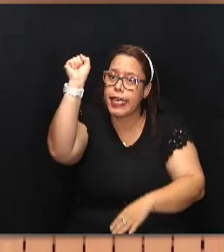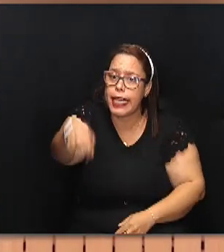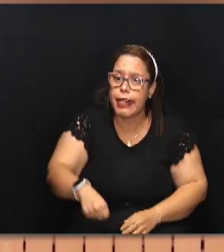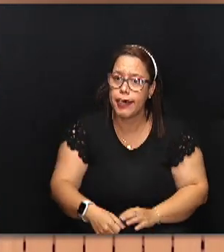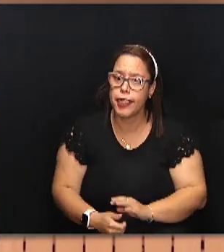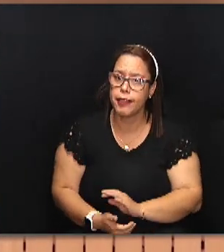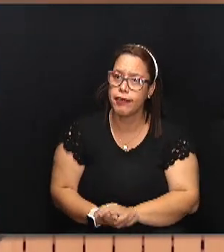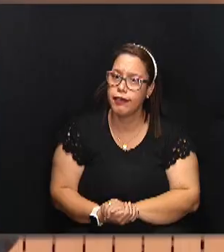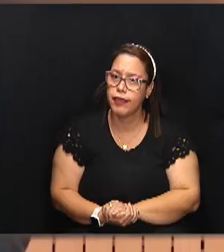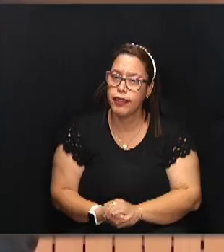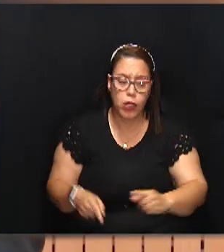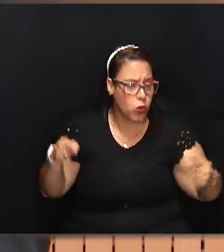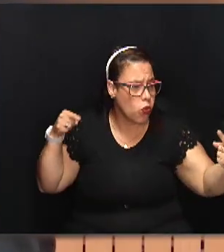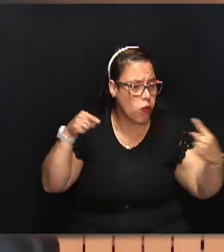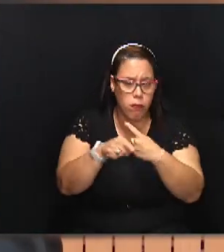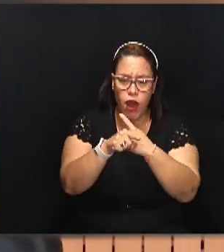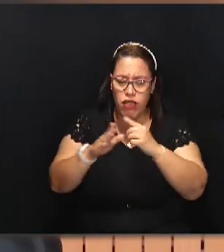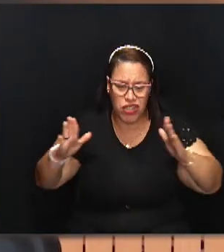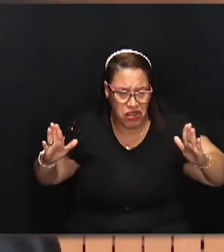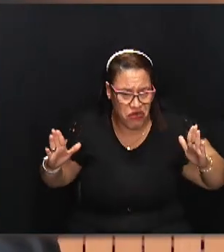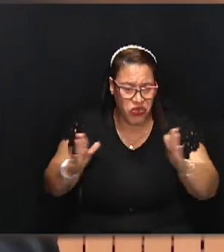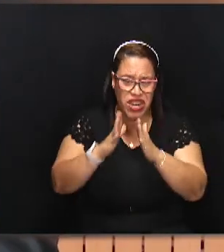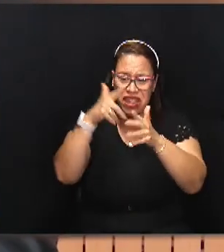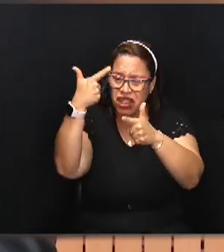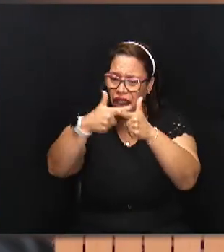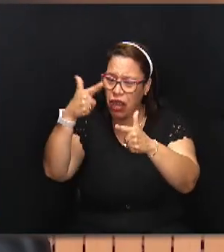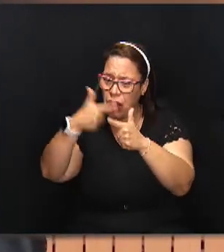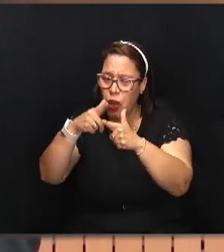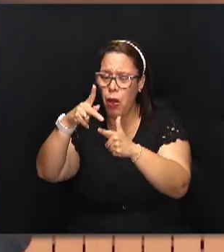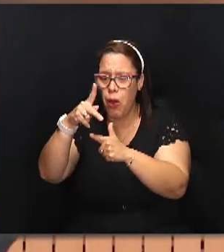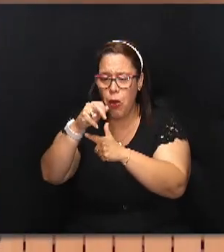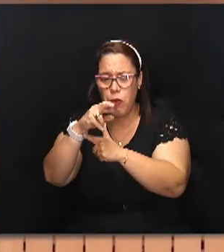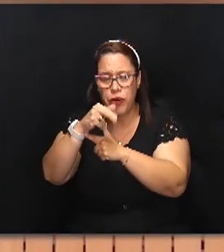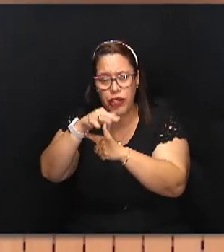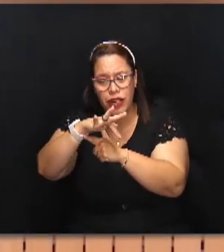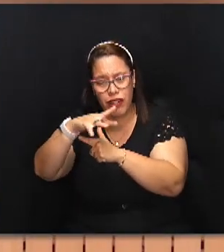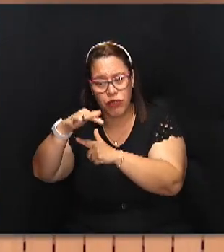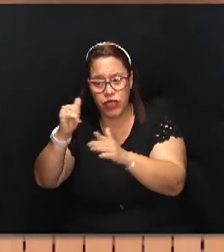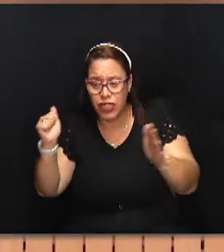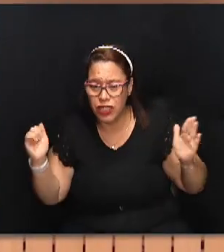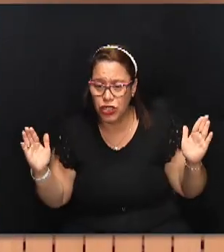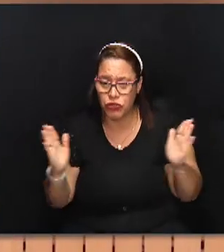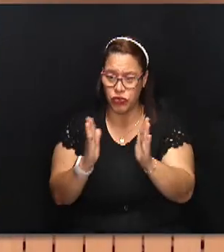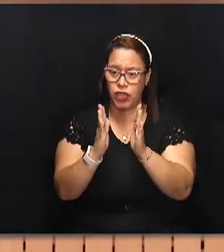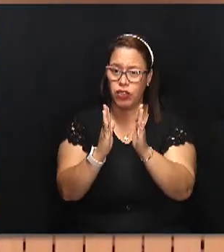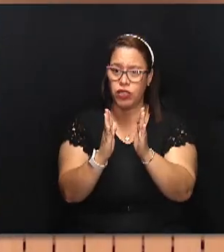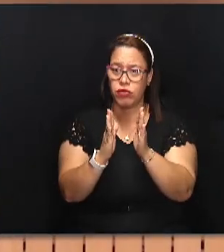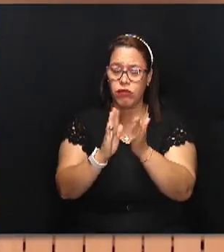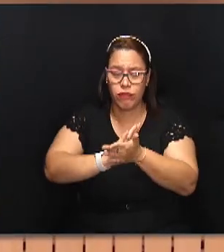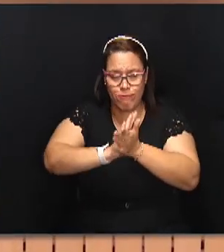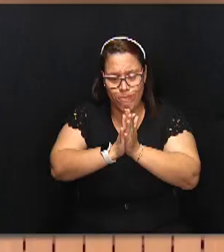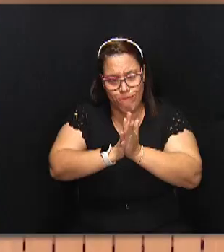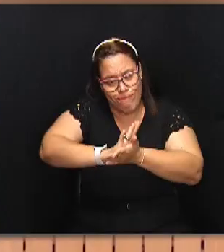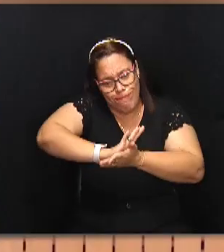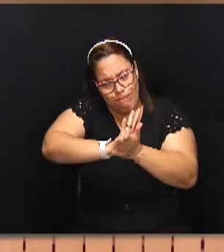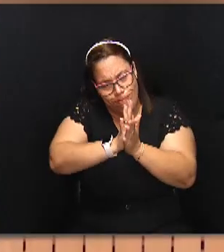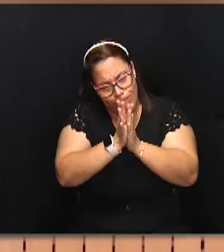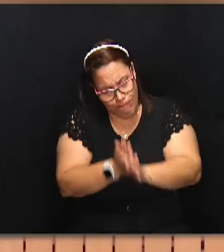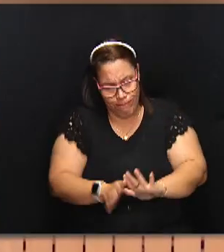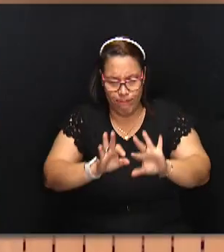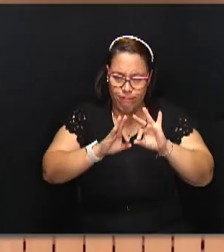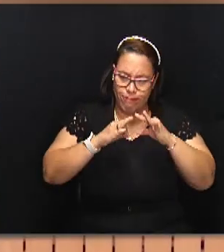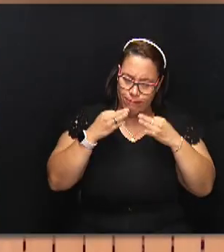é o combate, que é enfrentar esse problema da pornografia de frente. Isso tem destruído famílias,